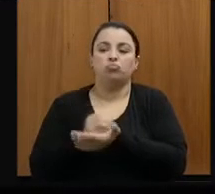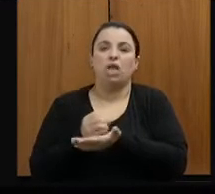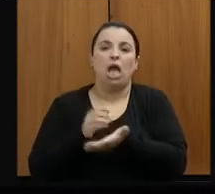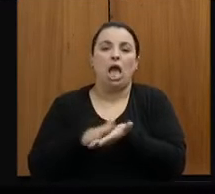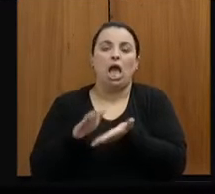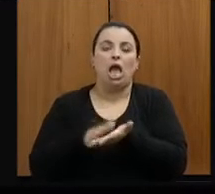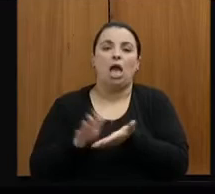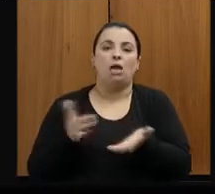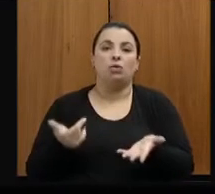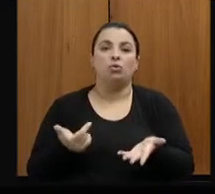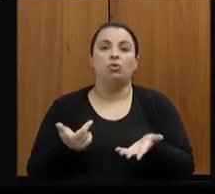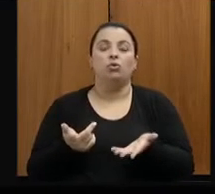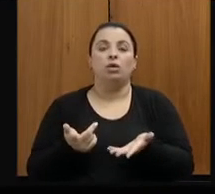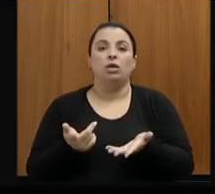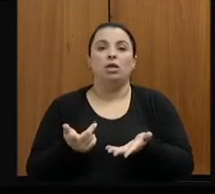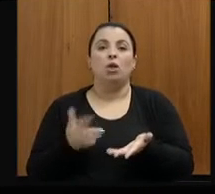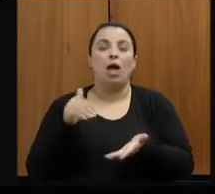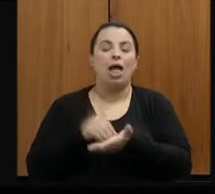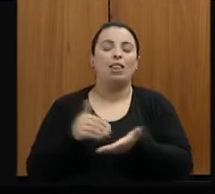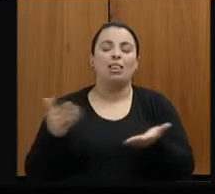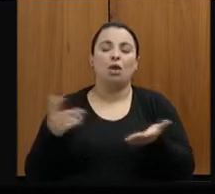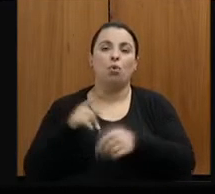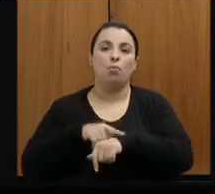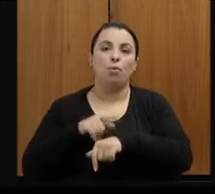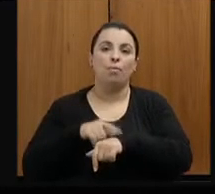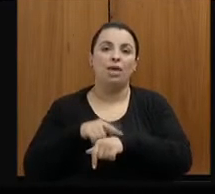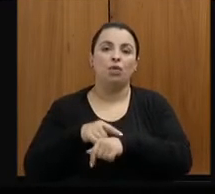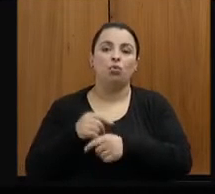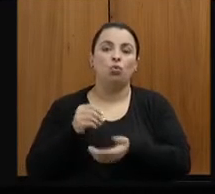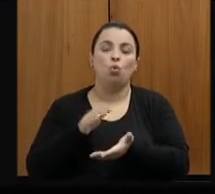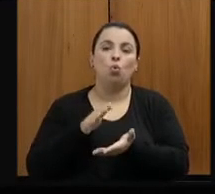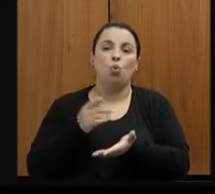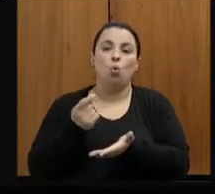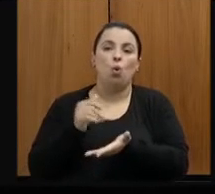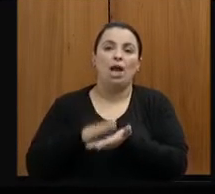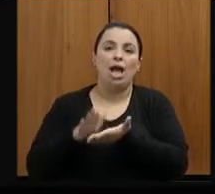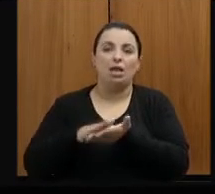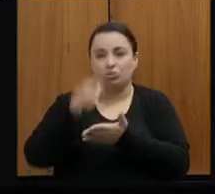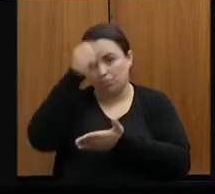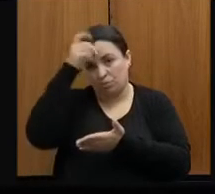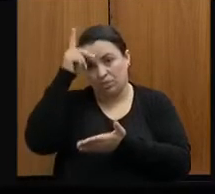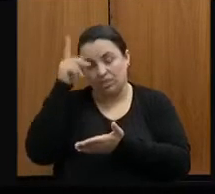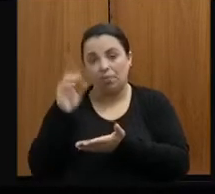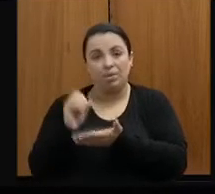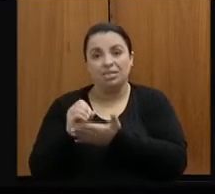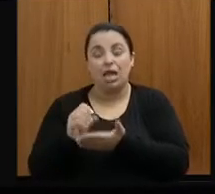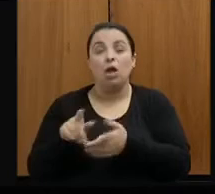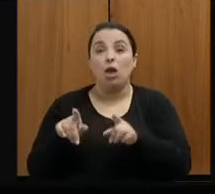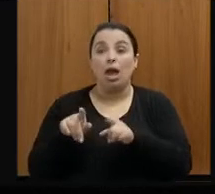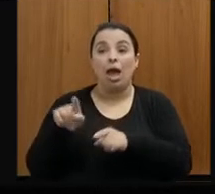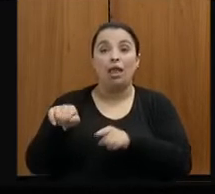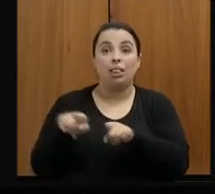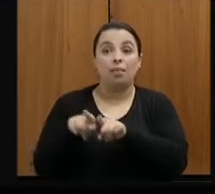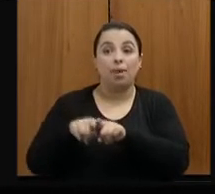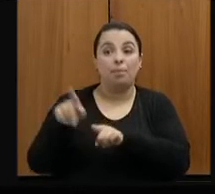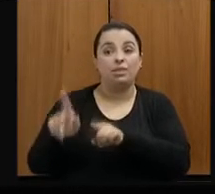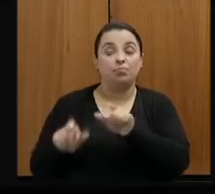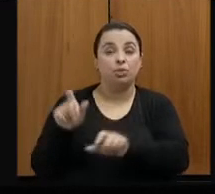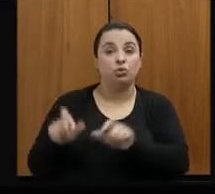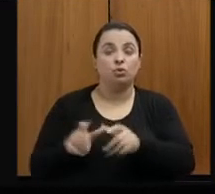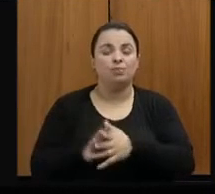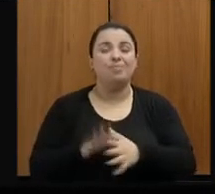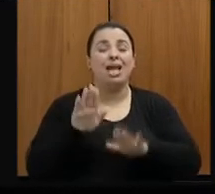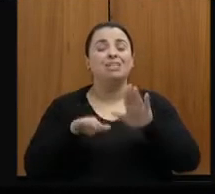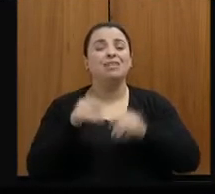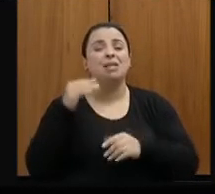realmente, até o momento, tem custo zero para os municípios e também para os cidadãos. O que a gente percebe muito lá na região é a atuação